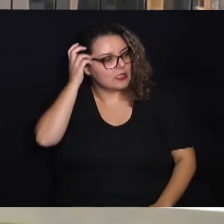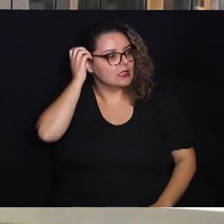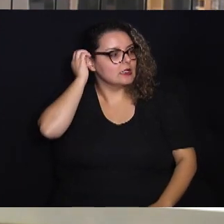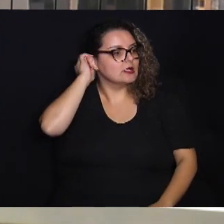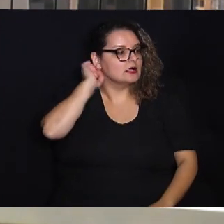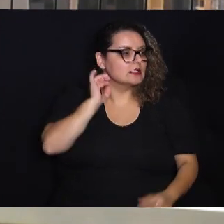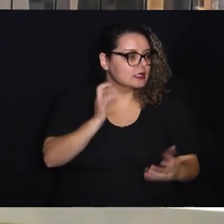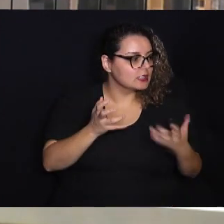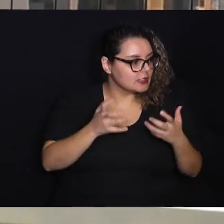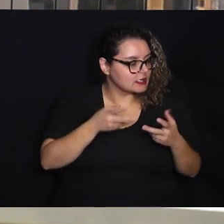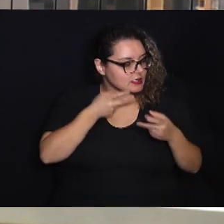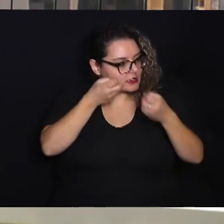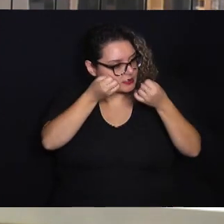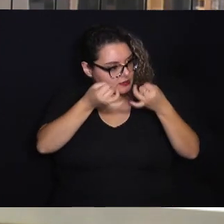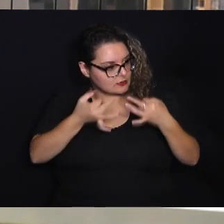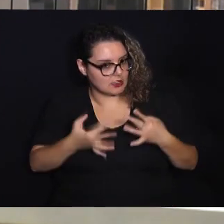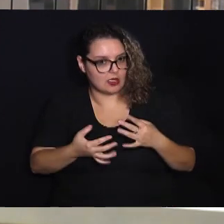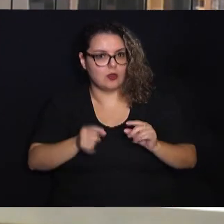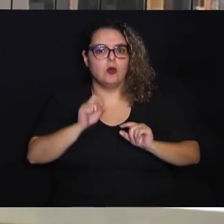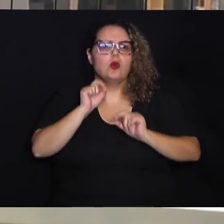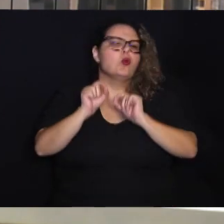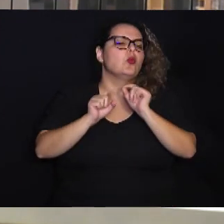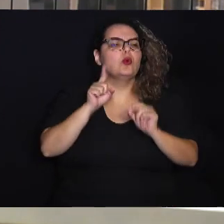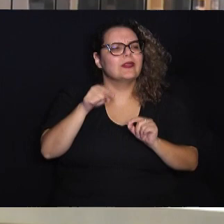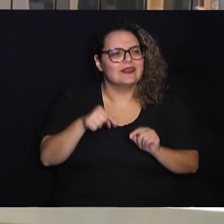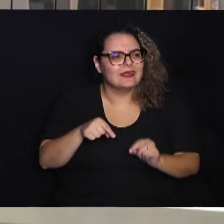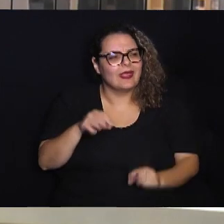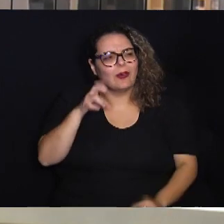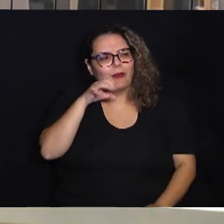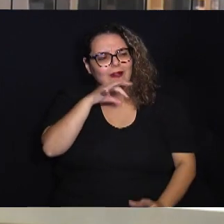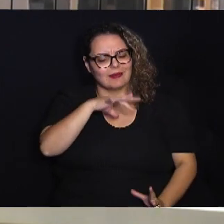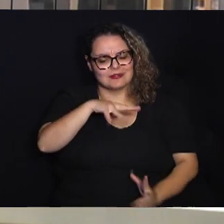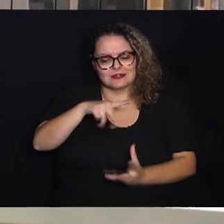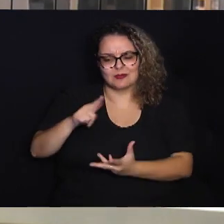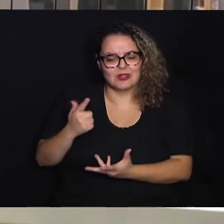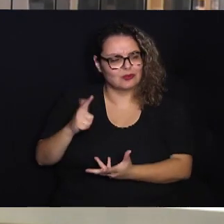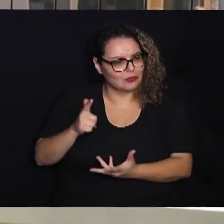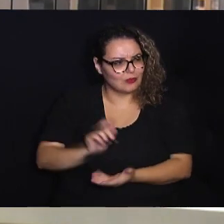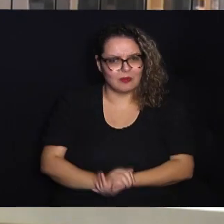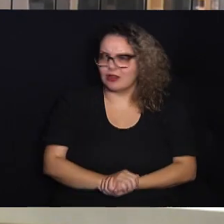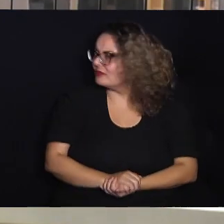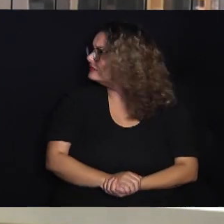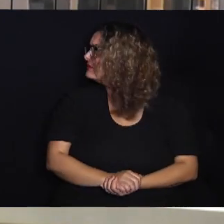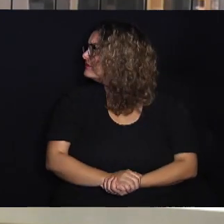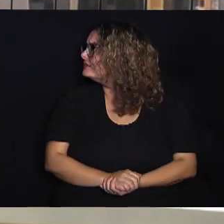vida, mas eu queria que você explicasse, começasse explicando o que é o aquecimento global.